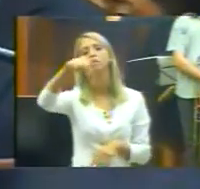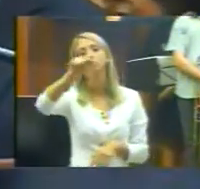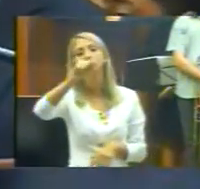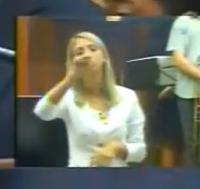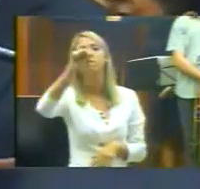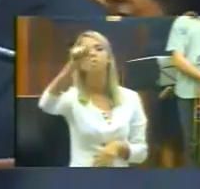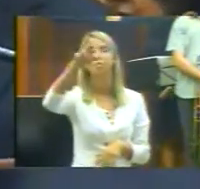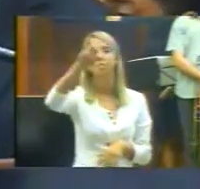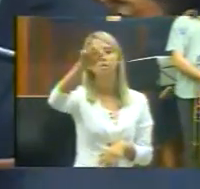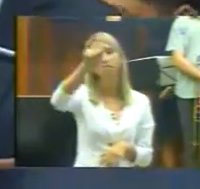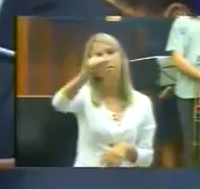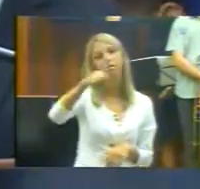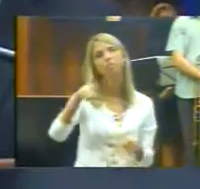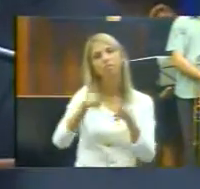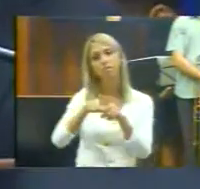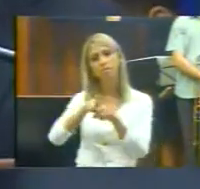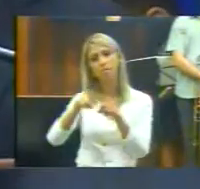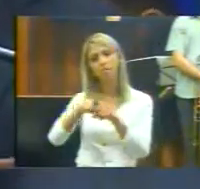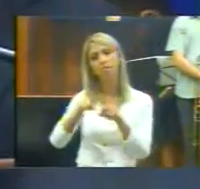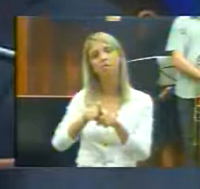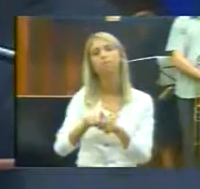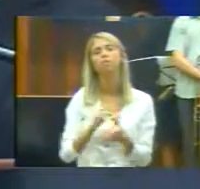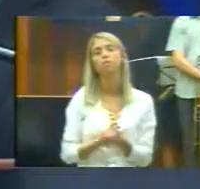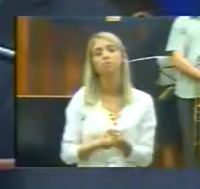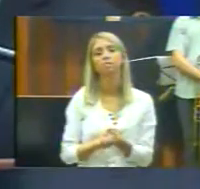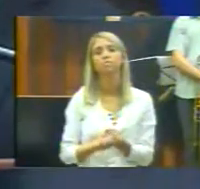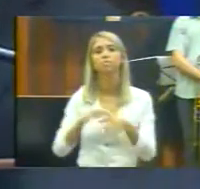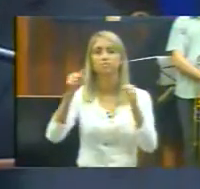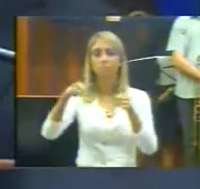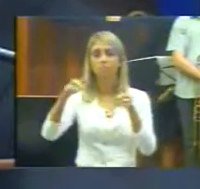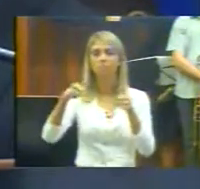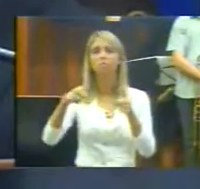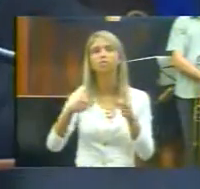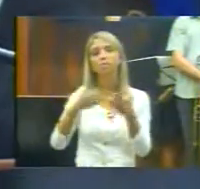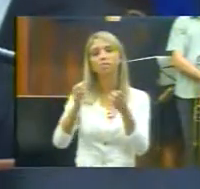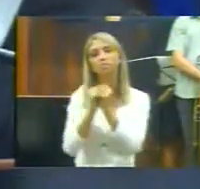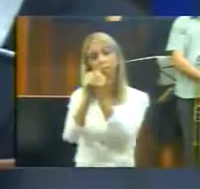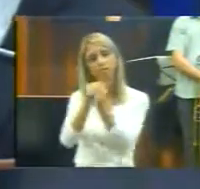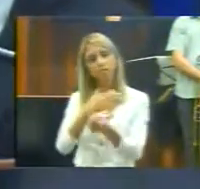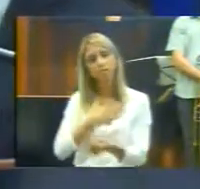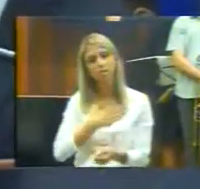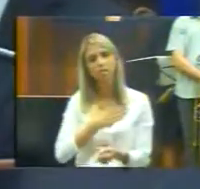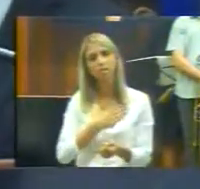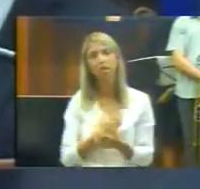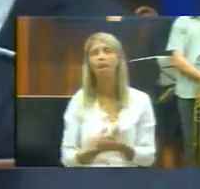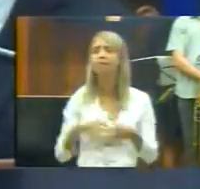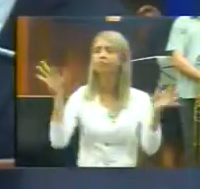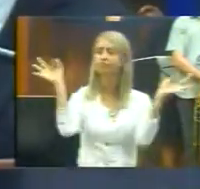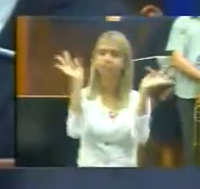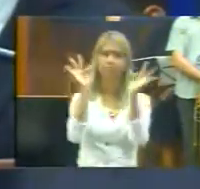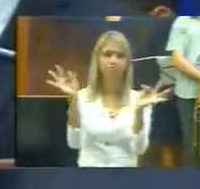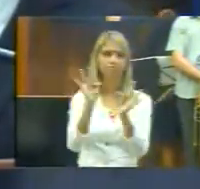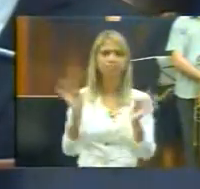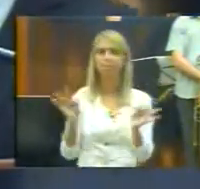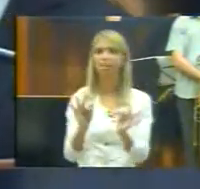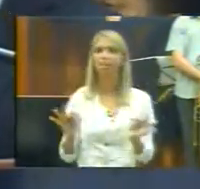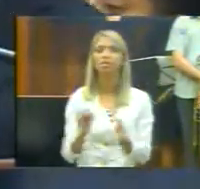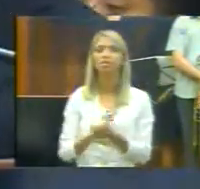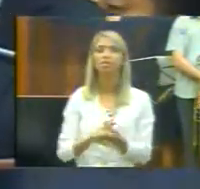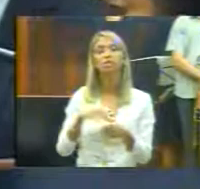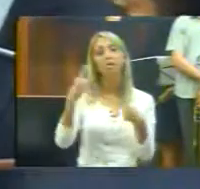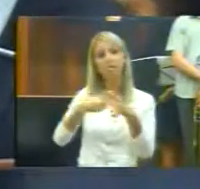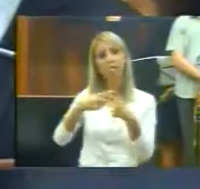e Caroline, que são da Câmara Jovem de Nova Friburgo, que estão me acompanhando hoje. Fiquei muito feliz com o